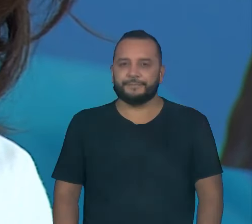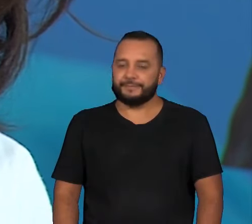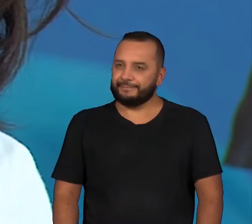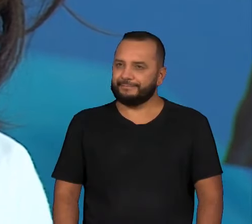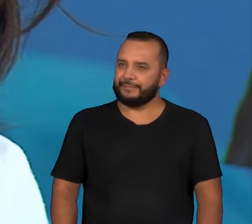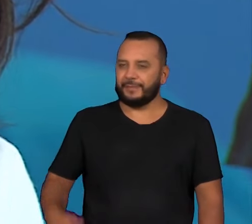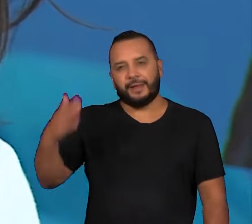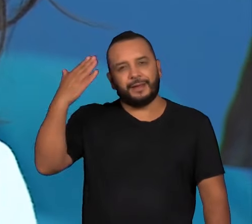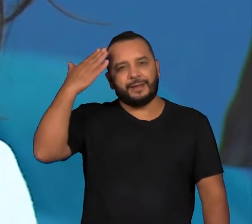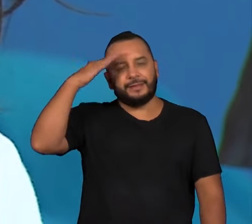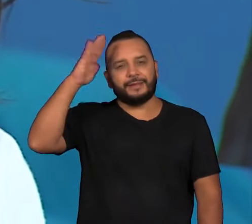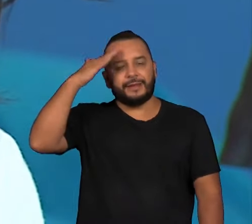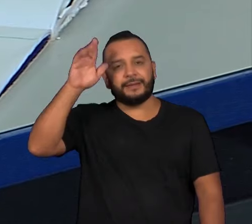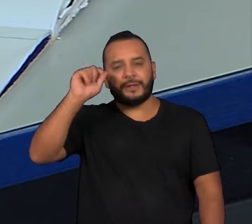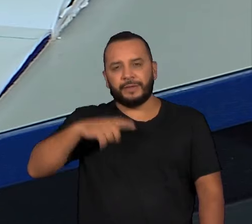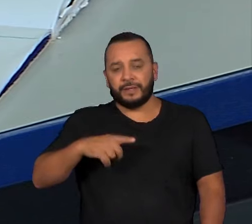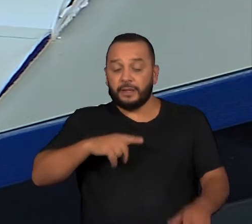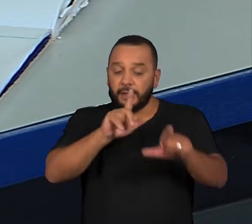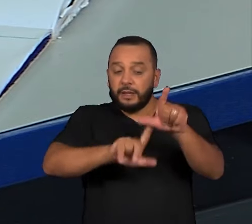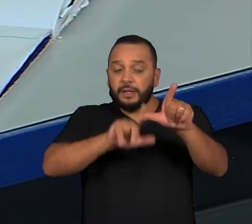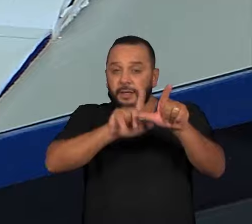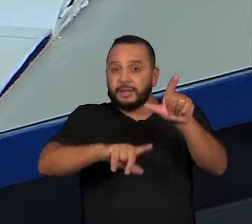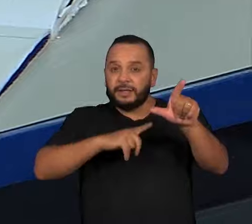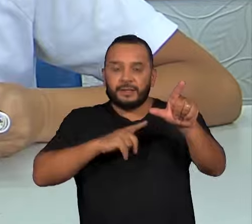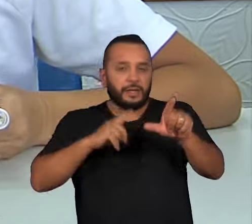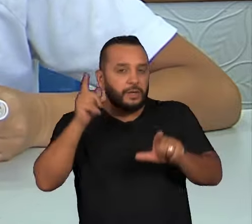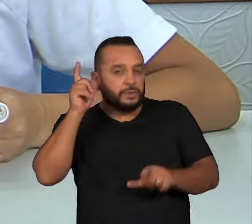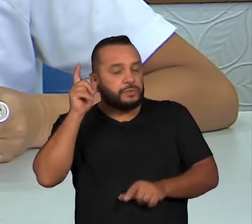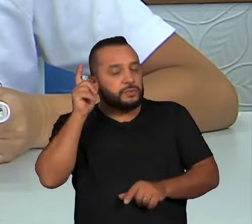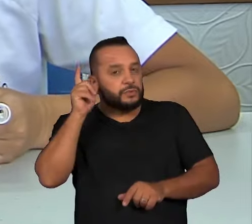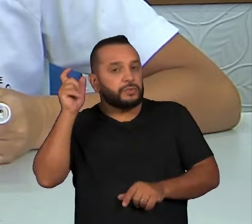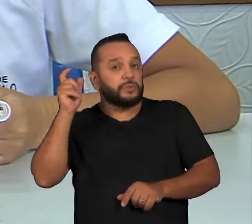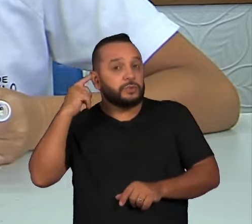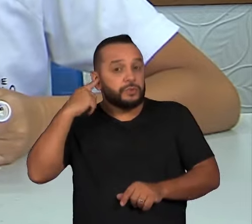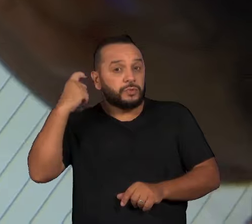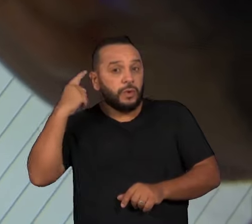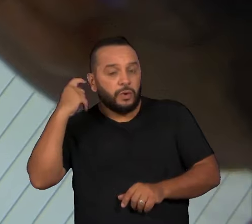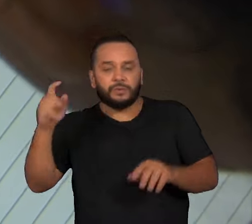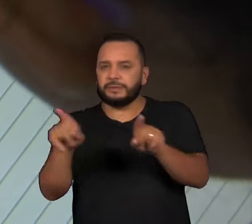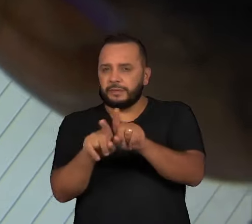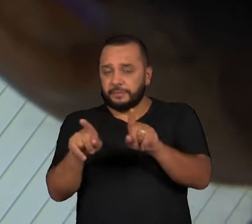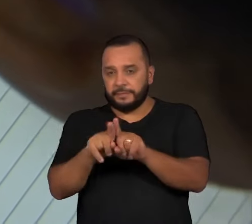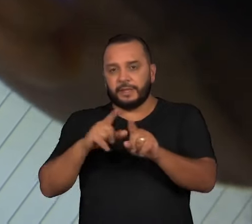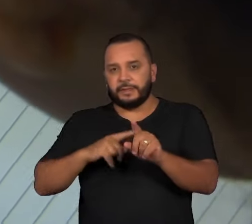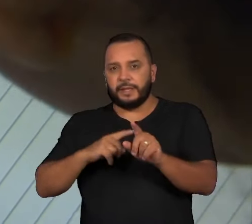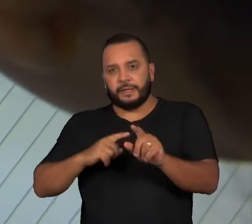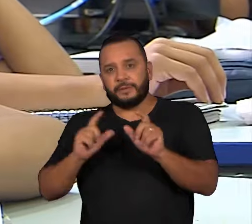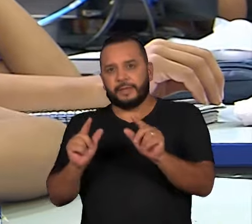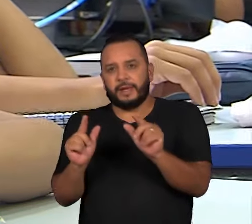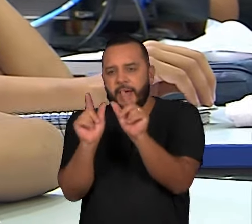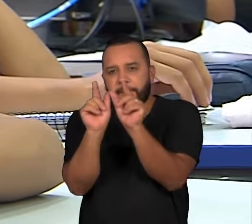Entender os sons das letras, juntar sílabas, formar frases.